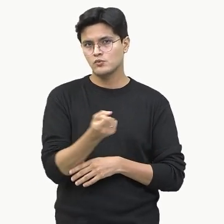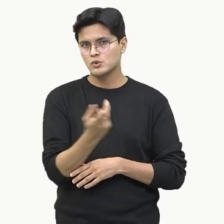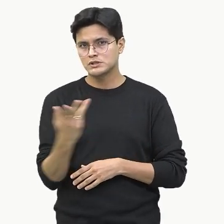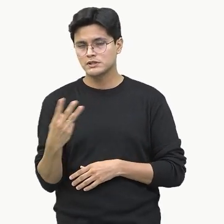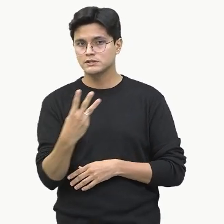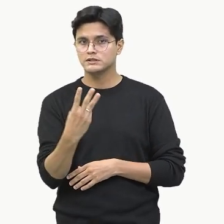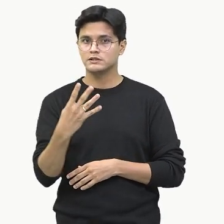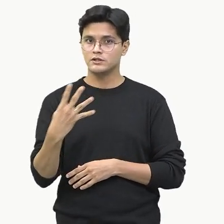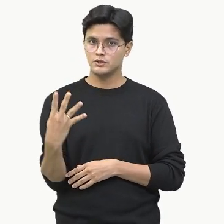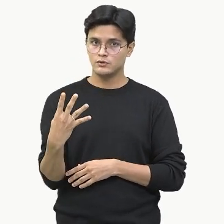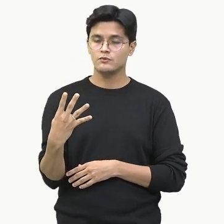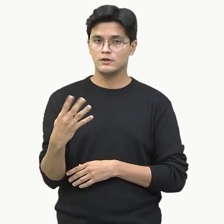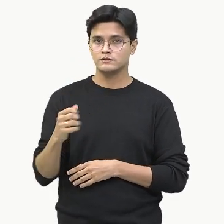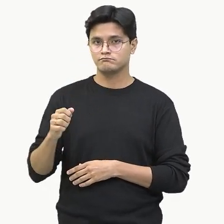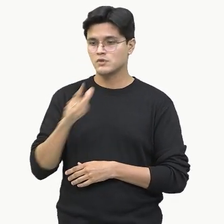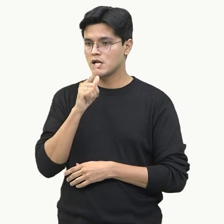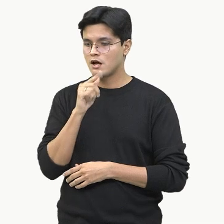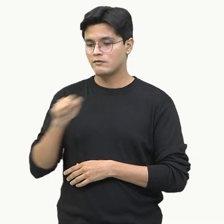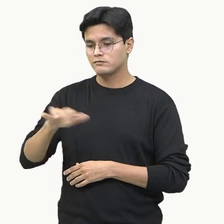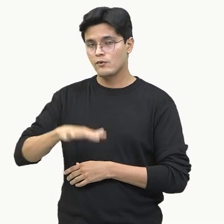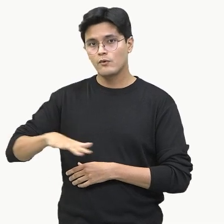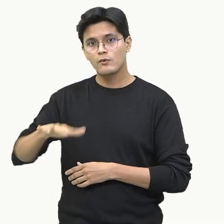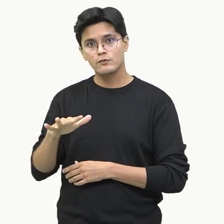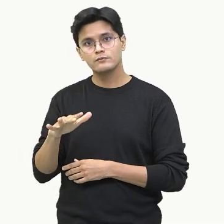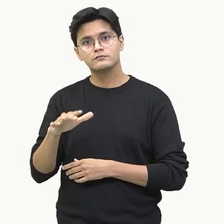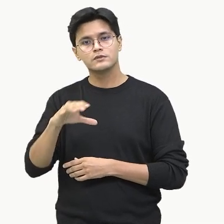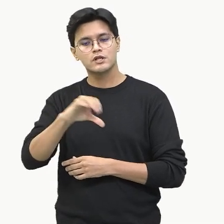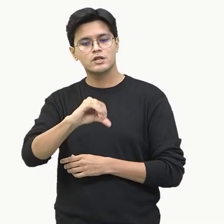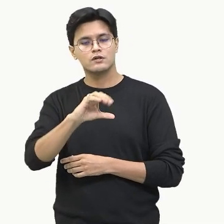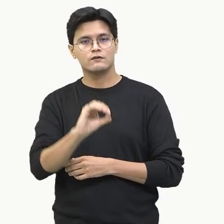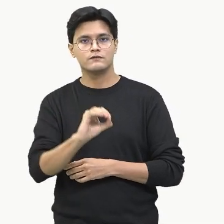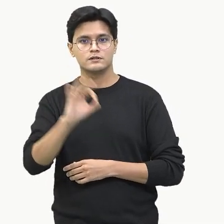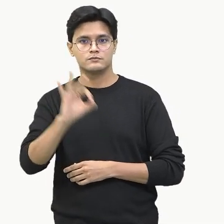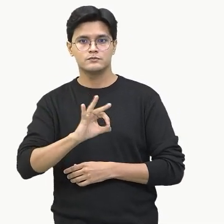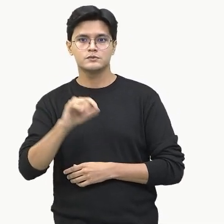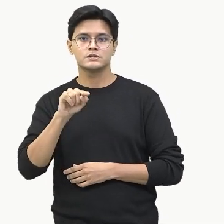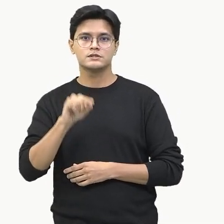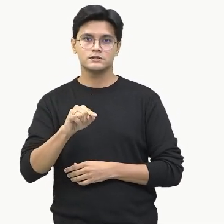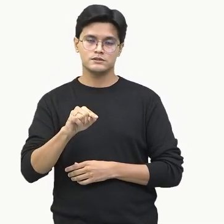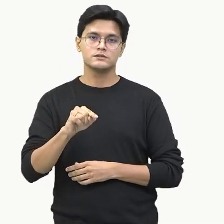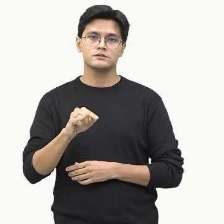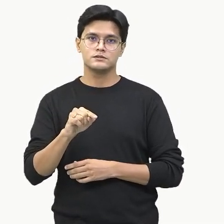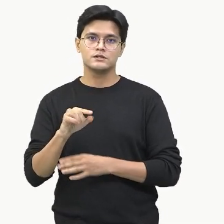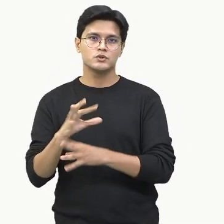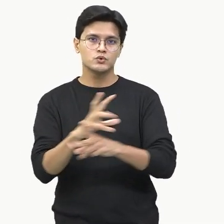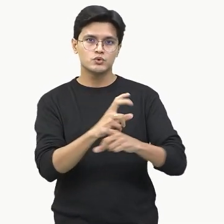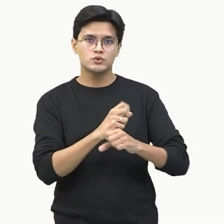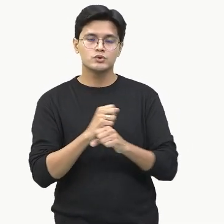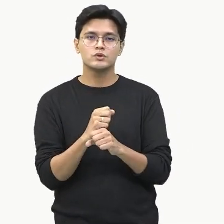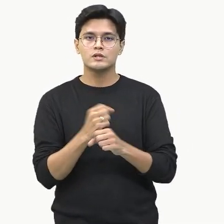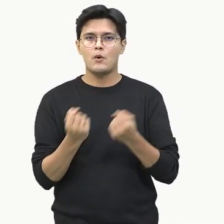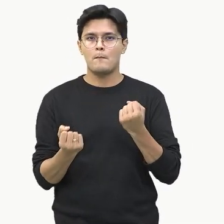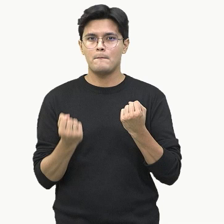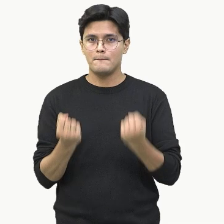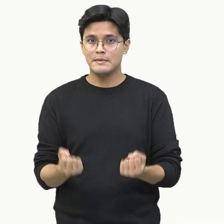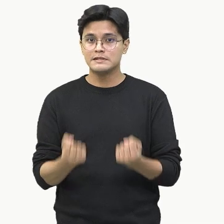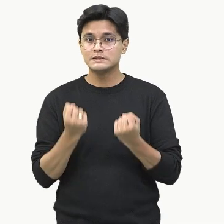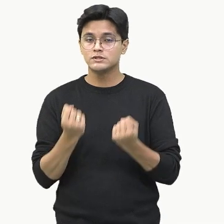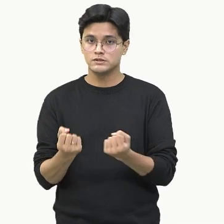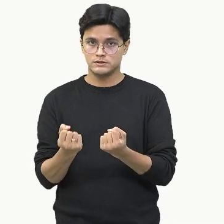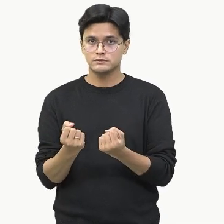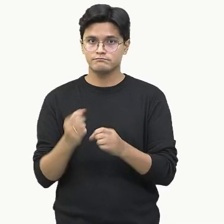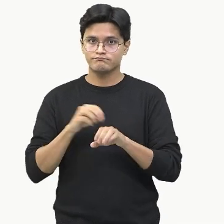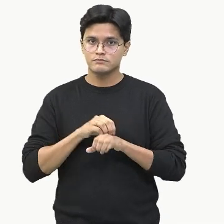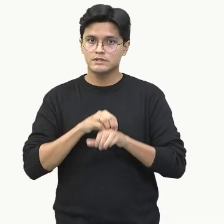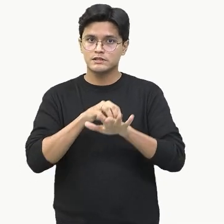costa Litorânea 90% 90% de todo o peso transportado nessa logística né